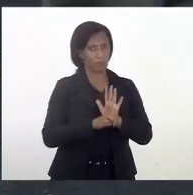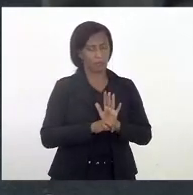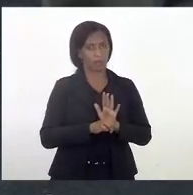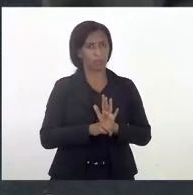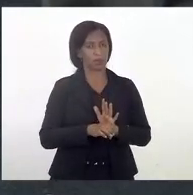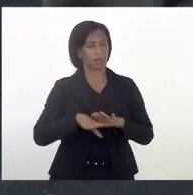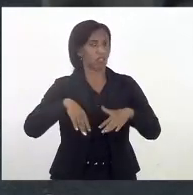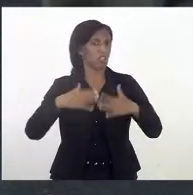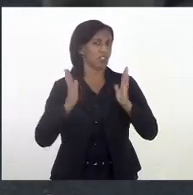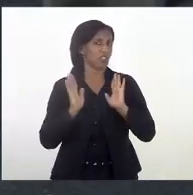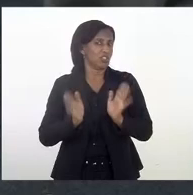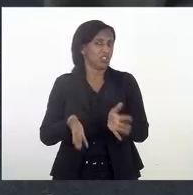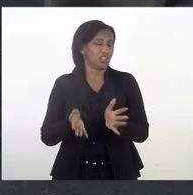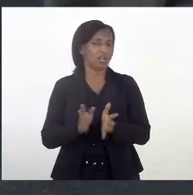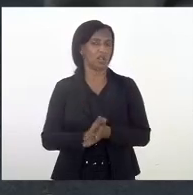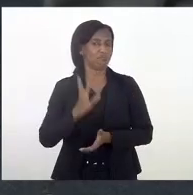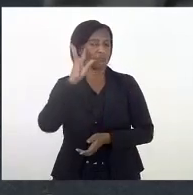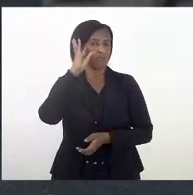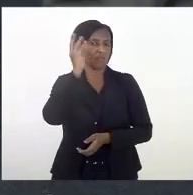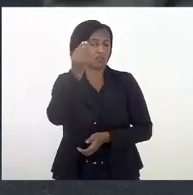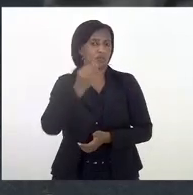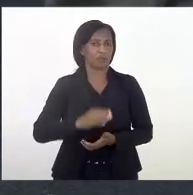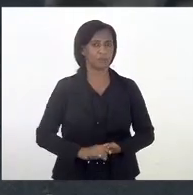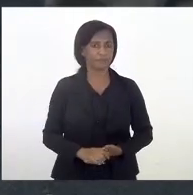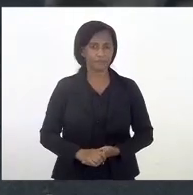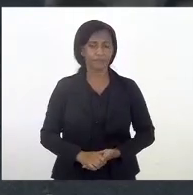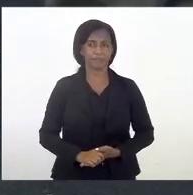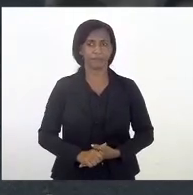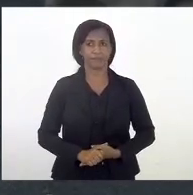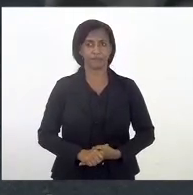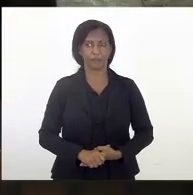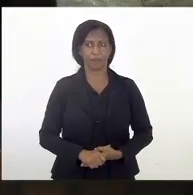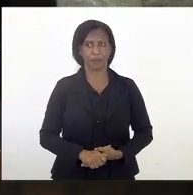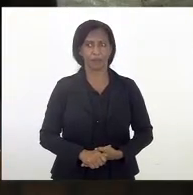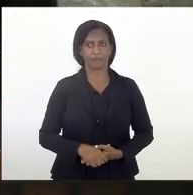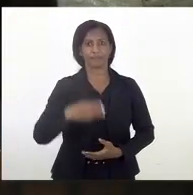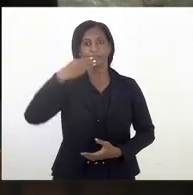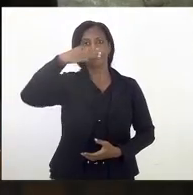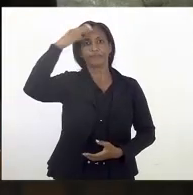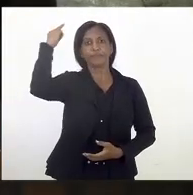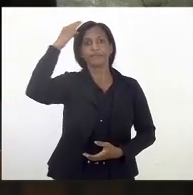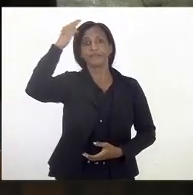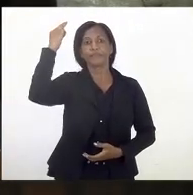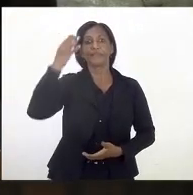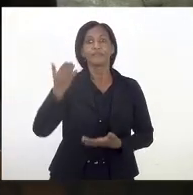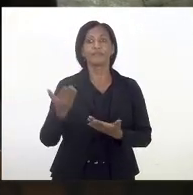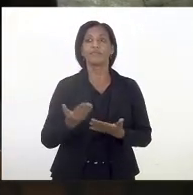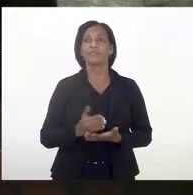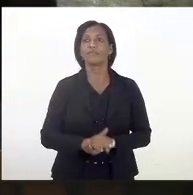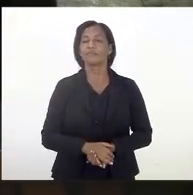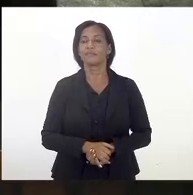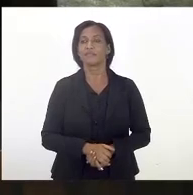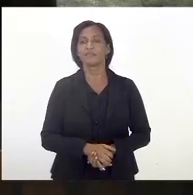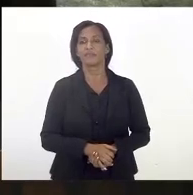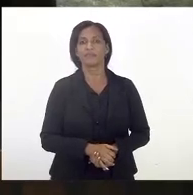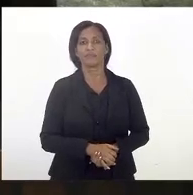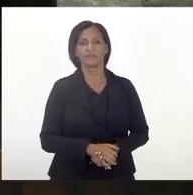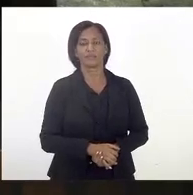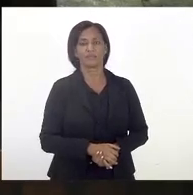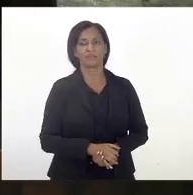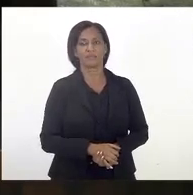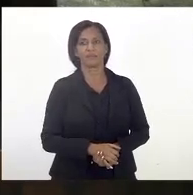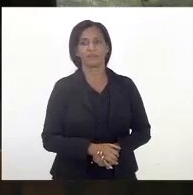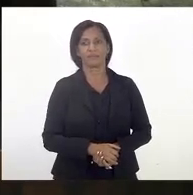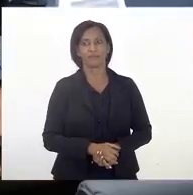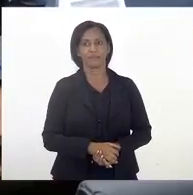a gente já soluciona o resultado Márcio Pacheco o resultado